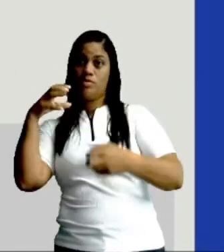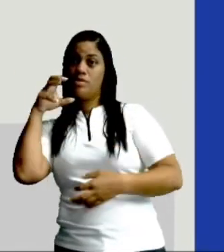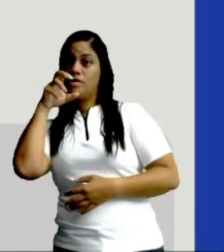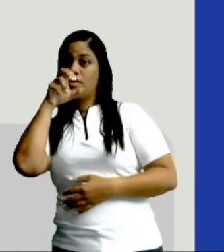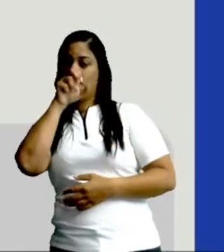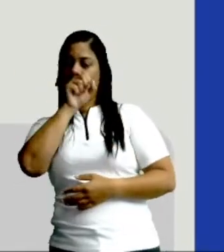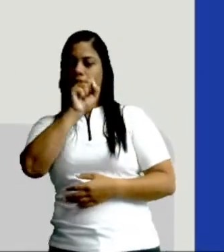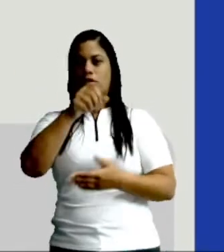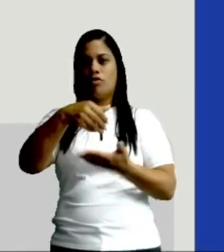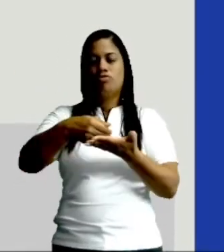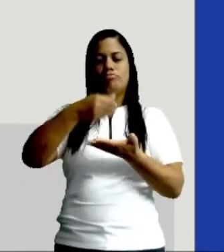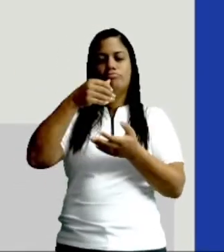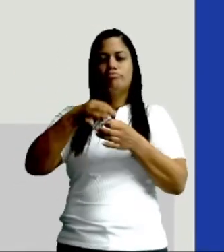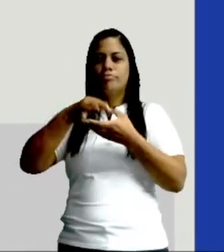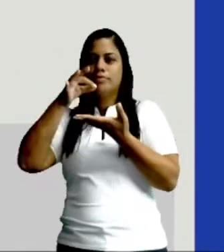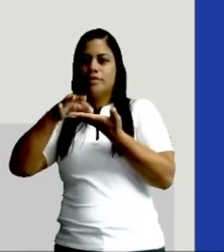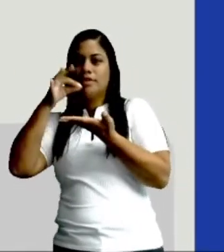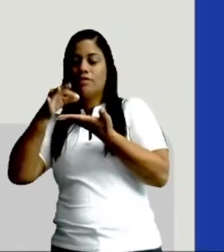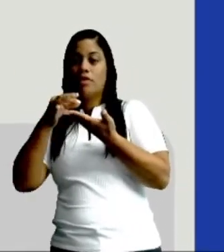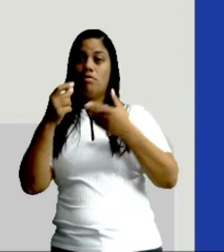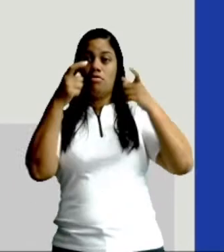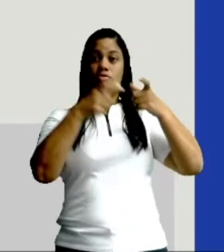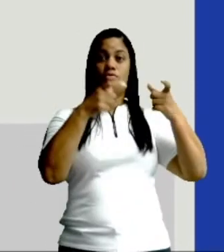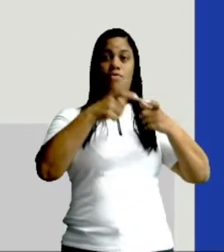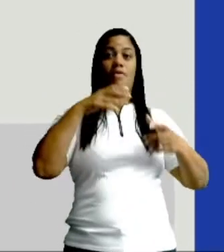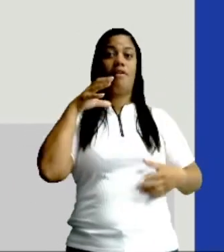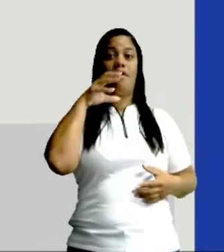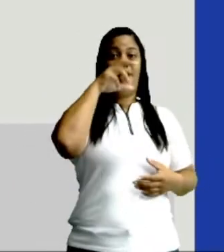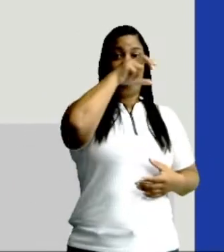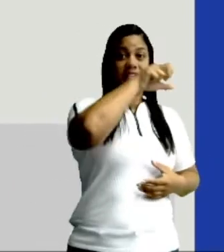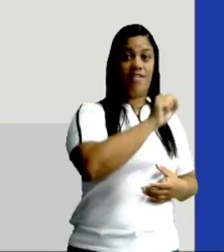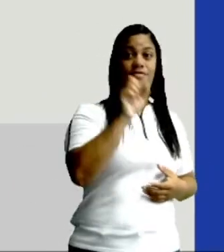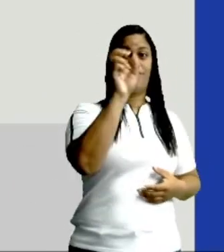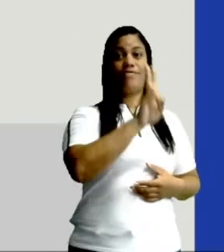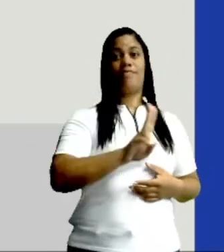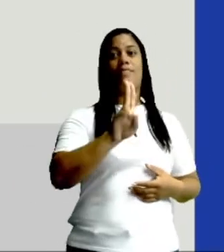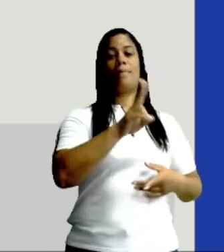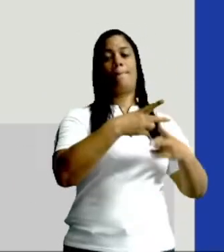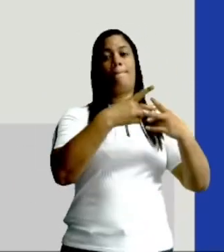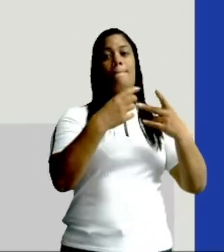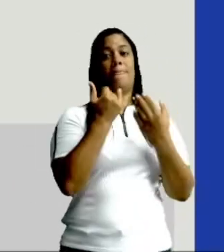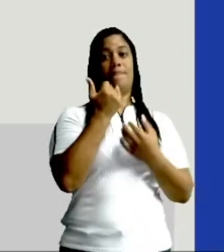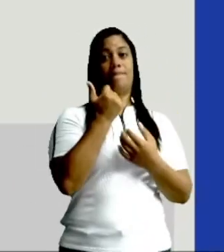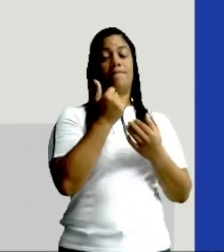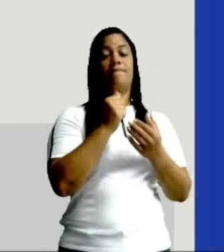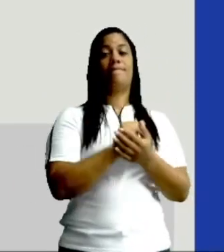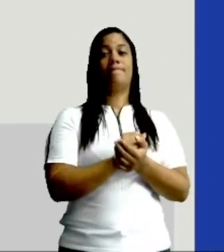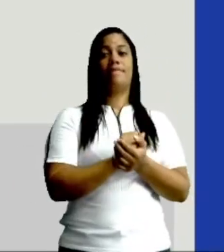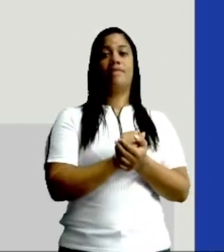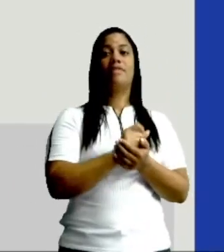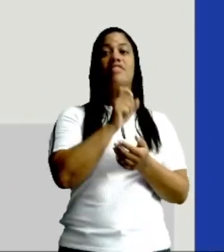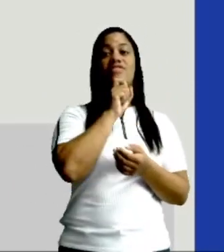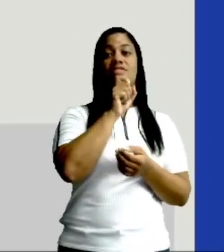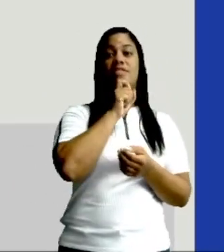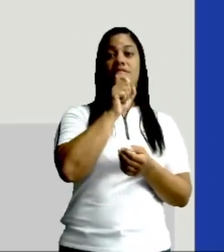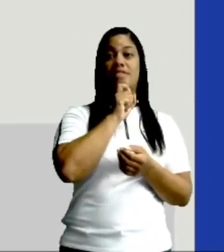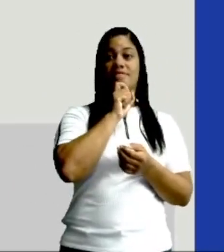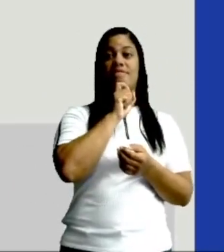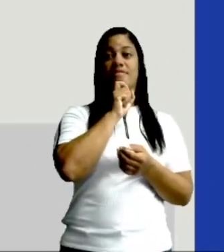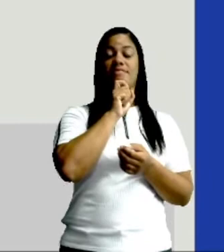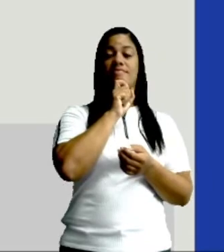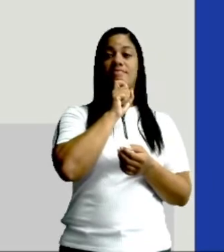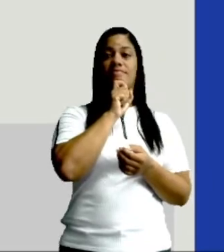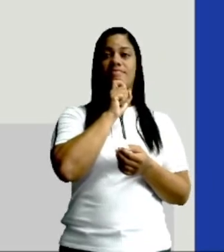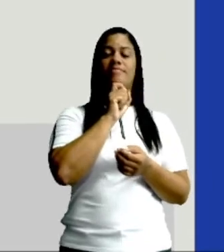né, como sopa, café, nas regiões mais quentes eu vou ter um alimento mais gelado, né,